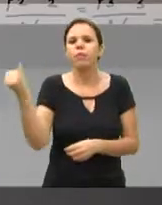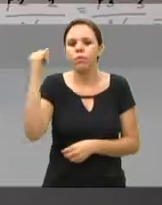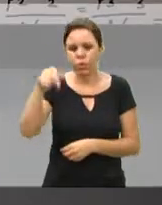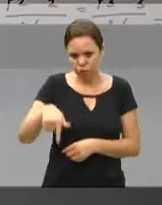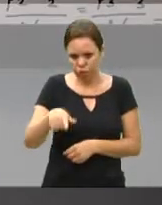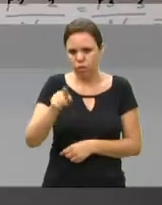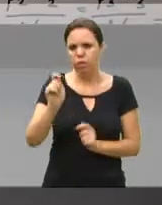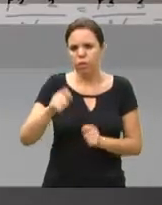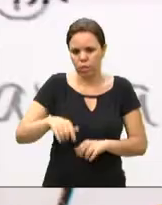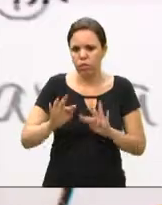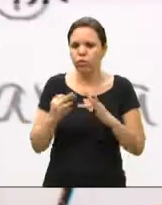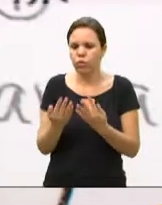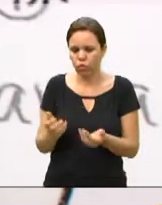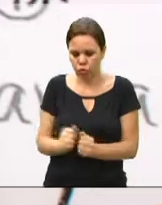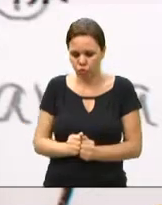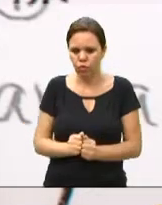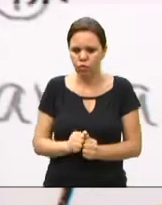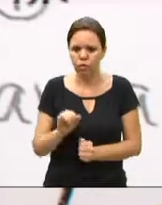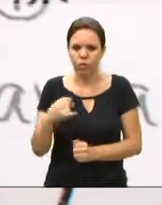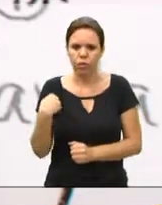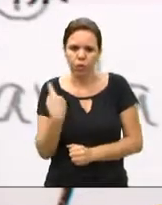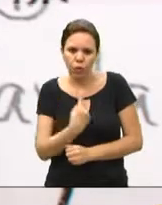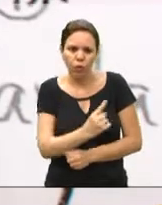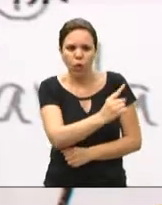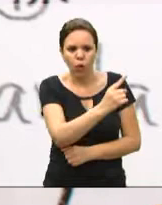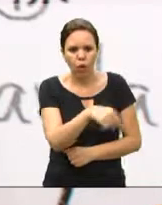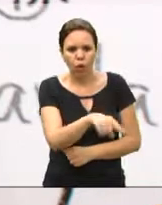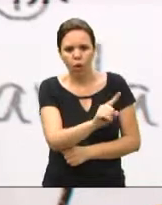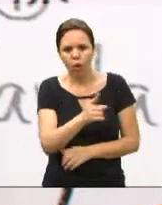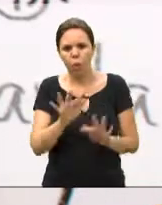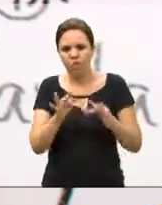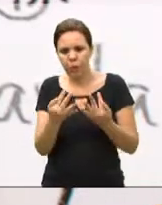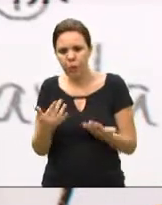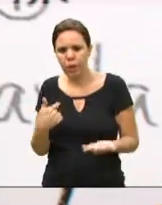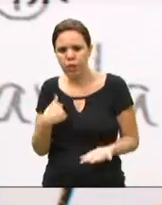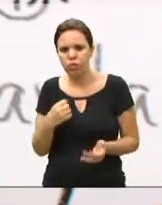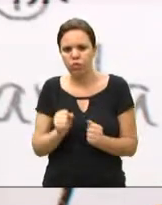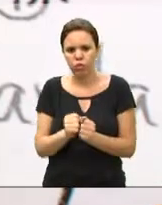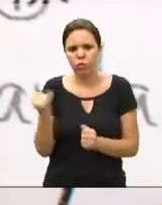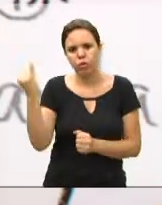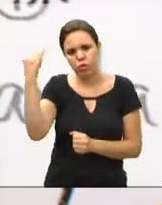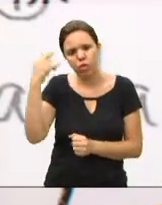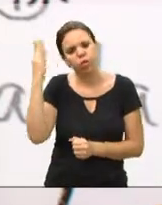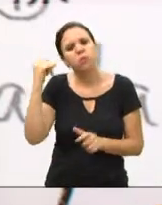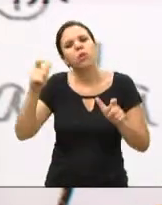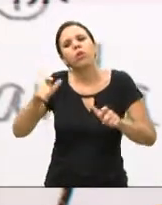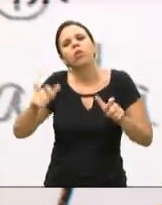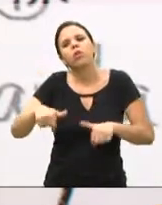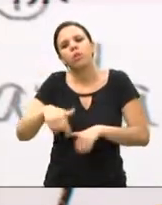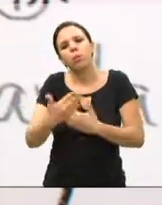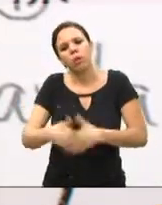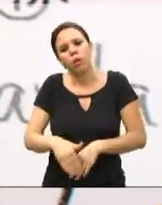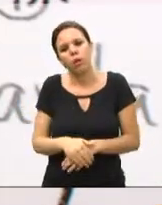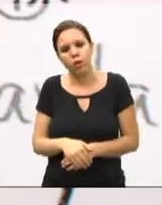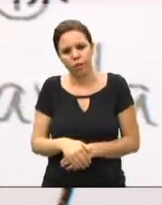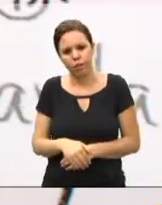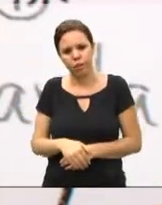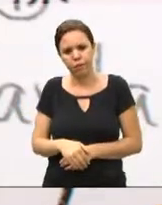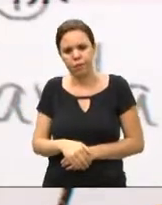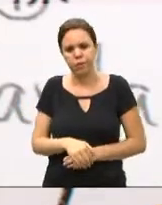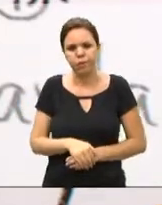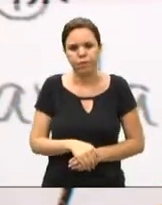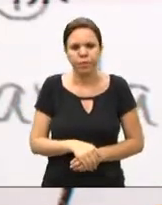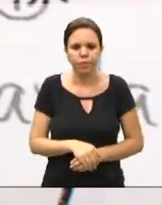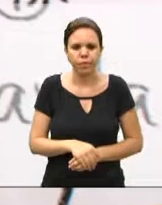essa logística com a família. Se eu vou com os meus pais, então é importante que eu saiba onde essa prova vai estar localizada,